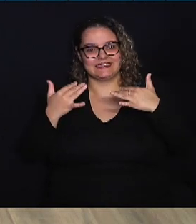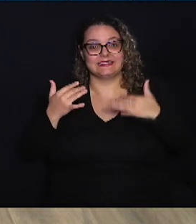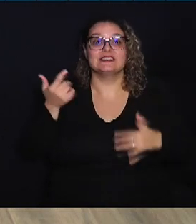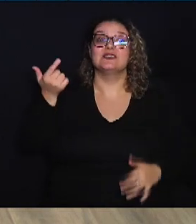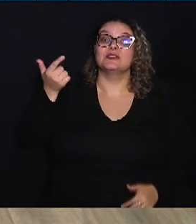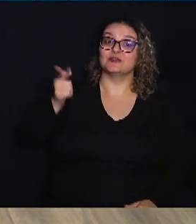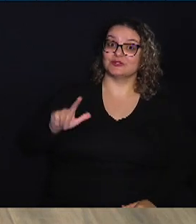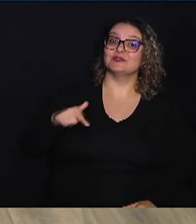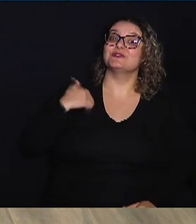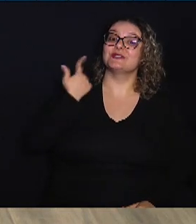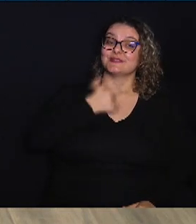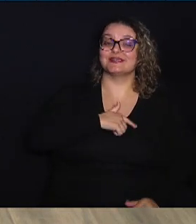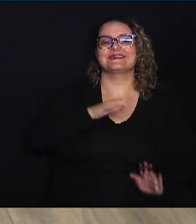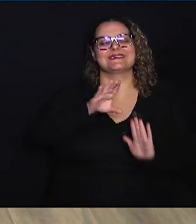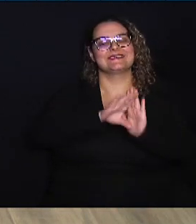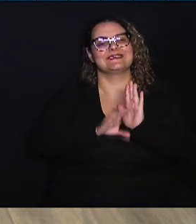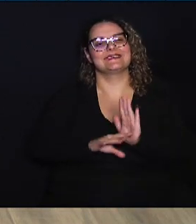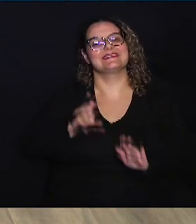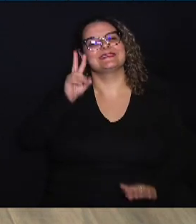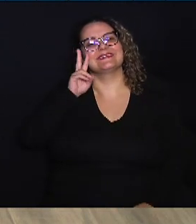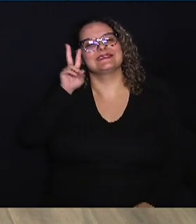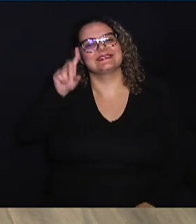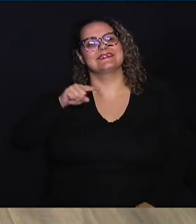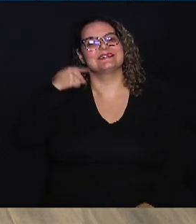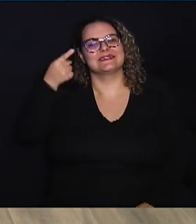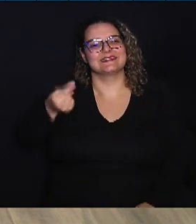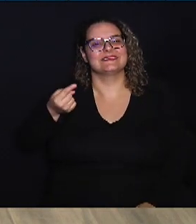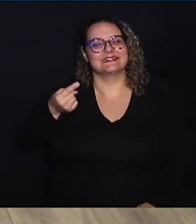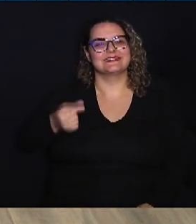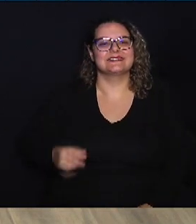audiência. Continue na nossa programação